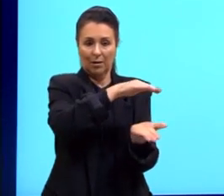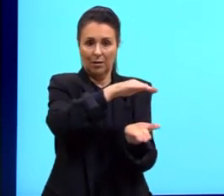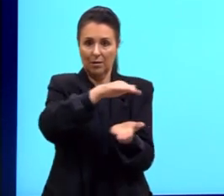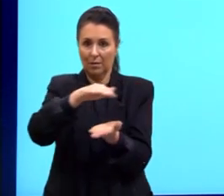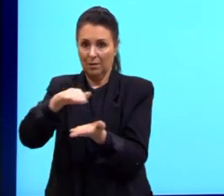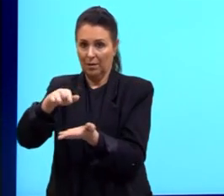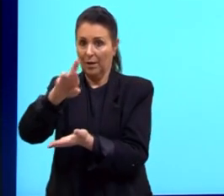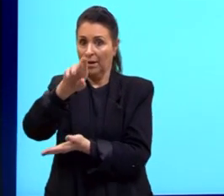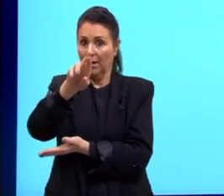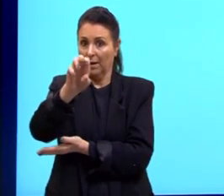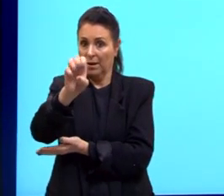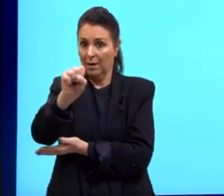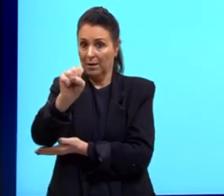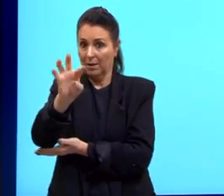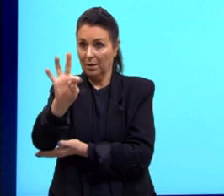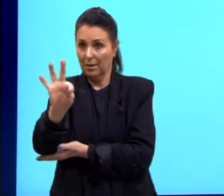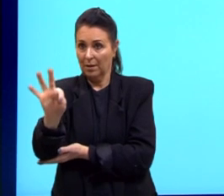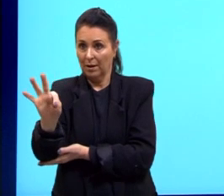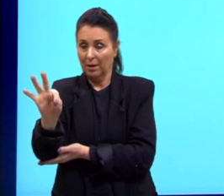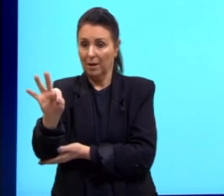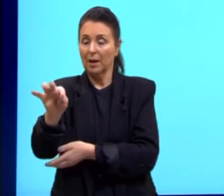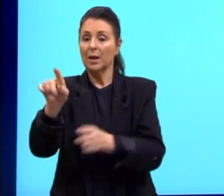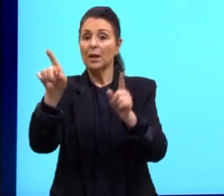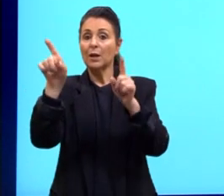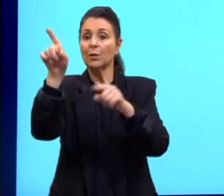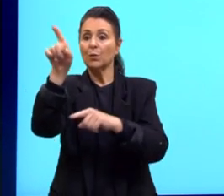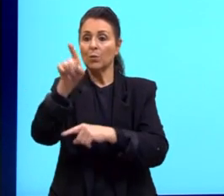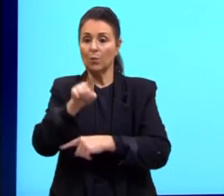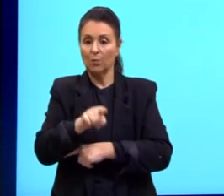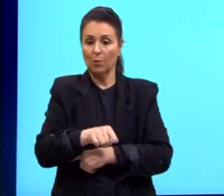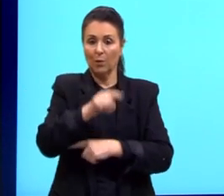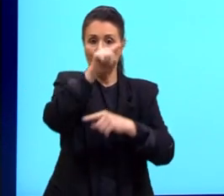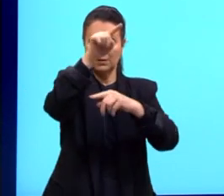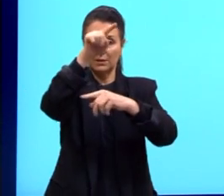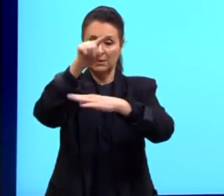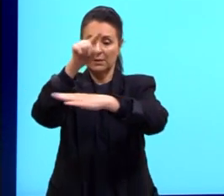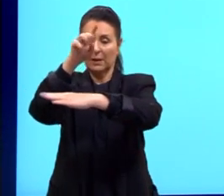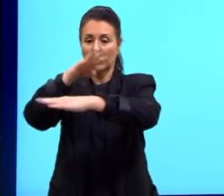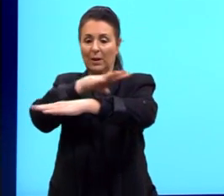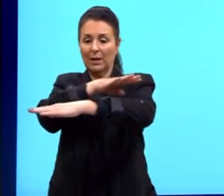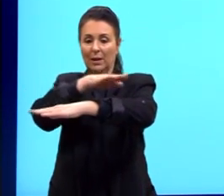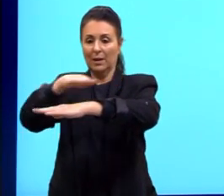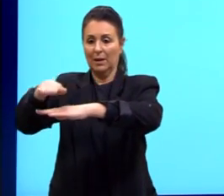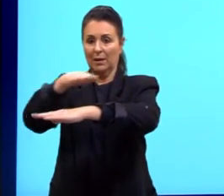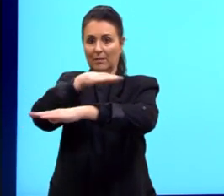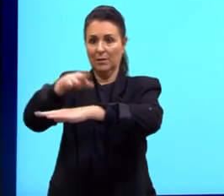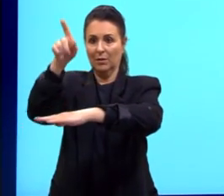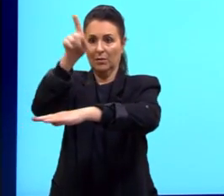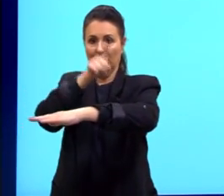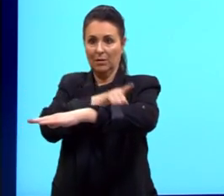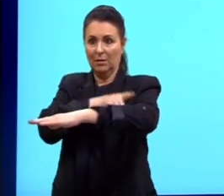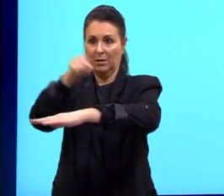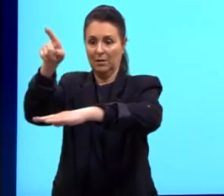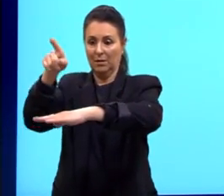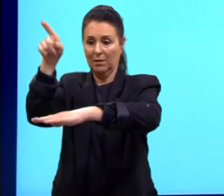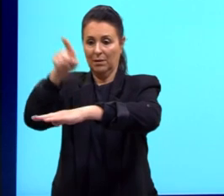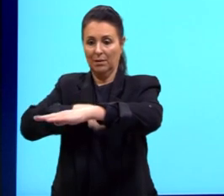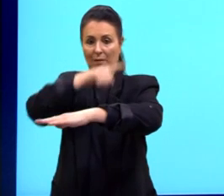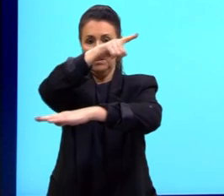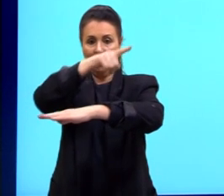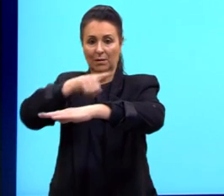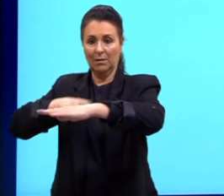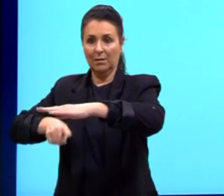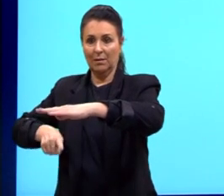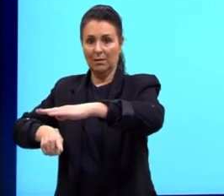s e t e temos duas transversais aqui tá observa em que essas transversais aquelas